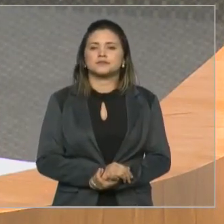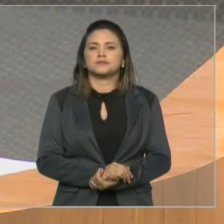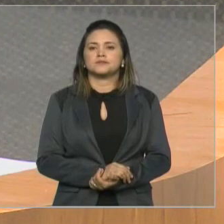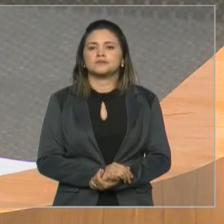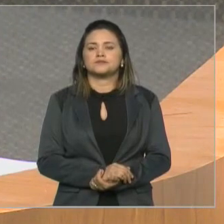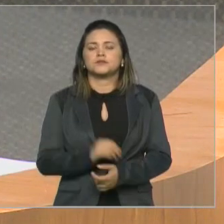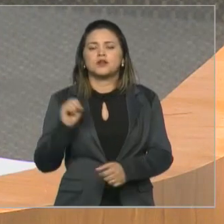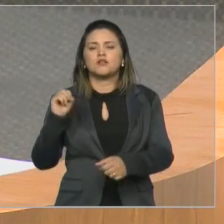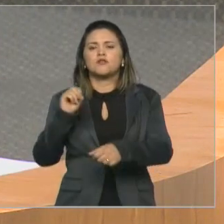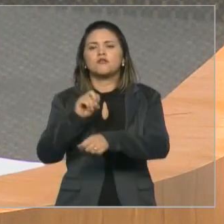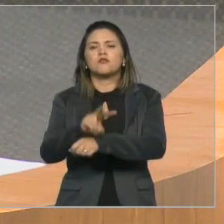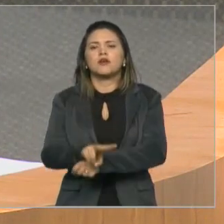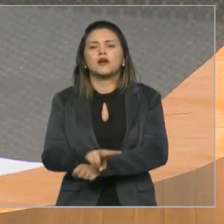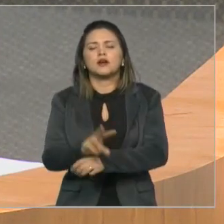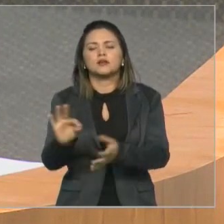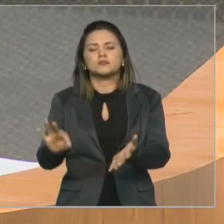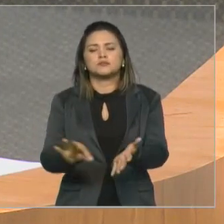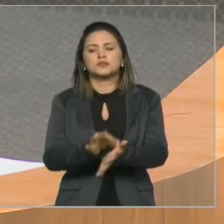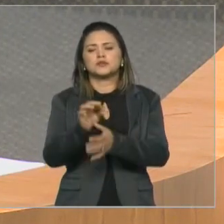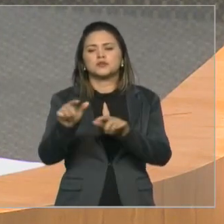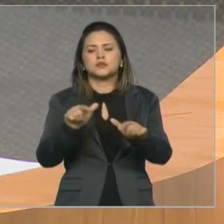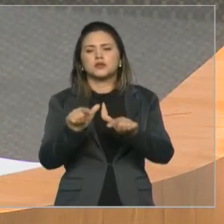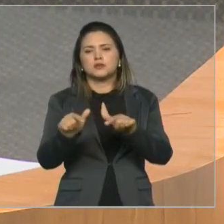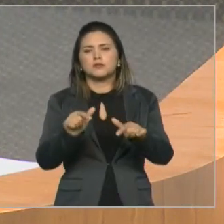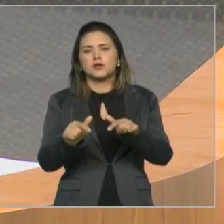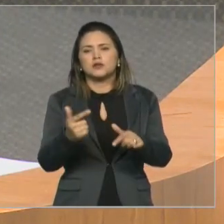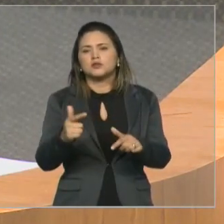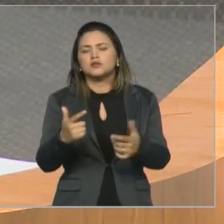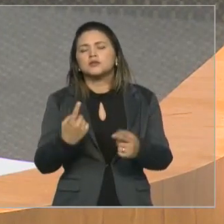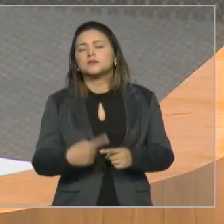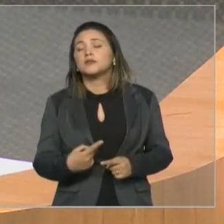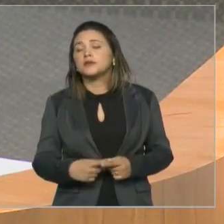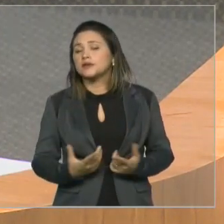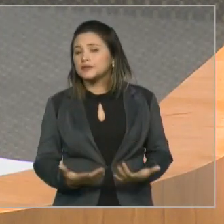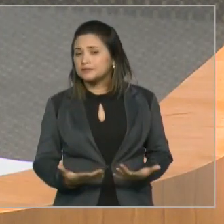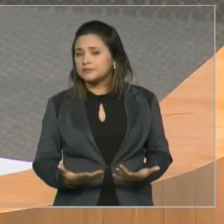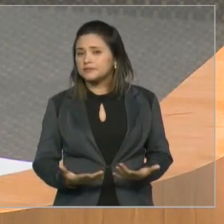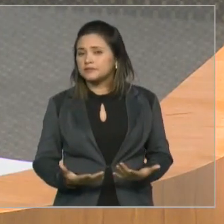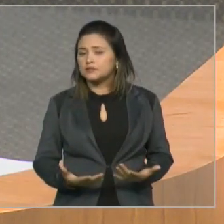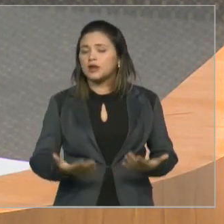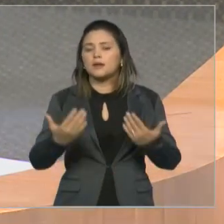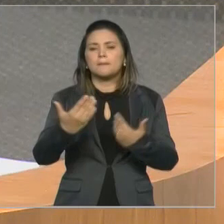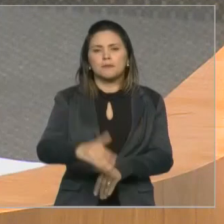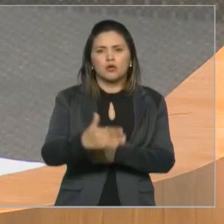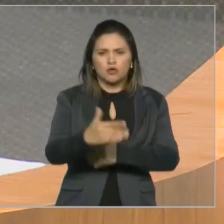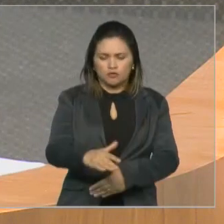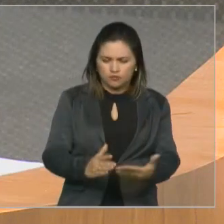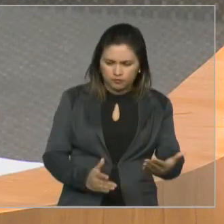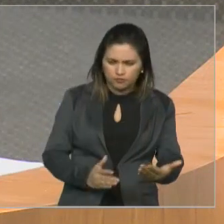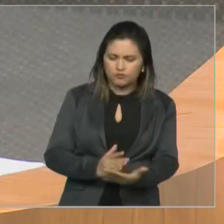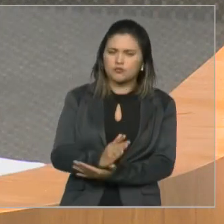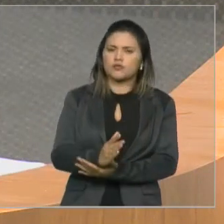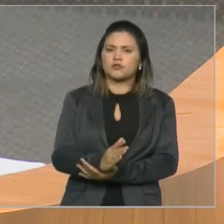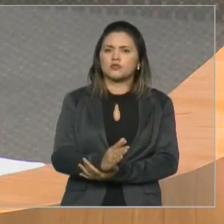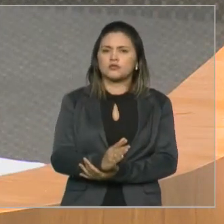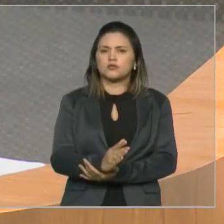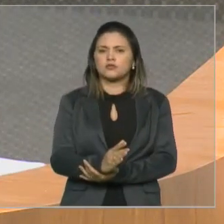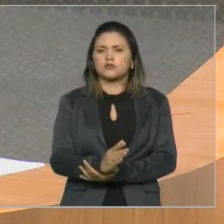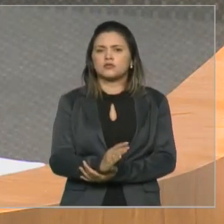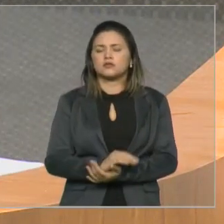A realização de concursos públicos em detrimento das contratações